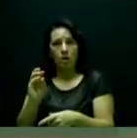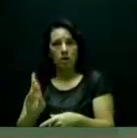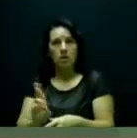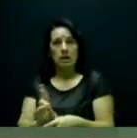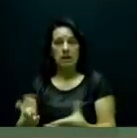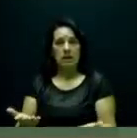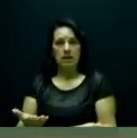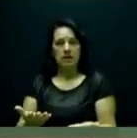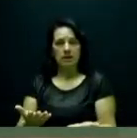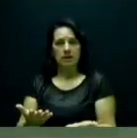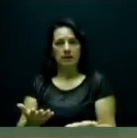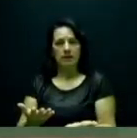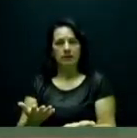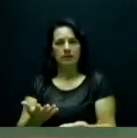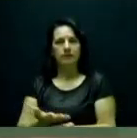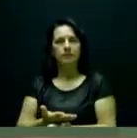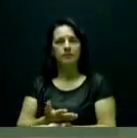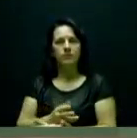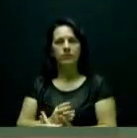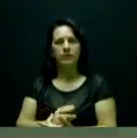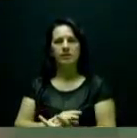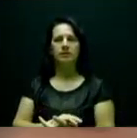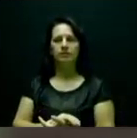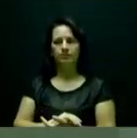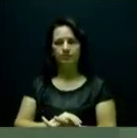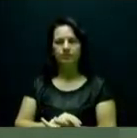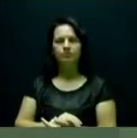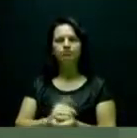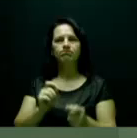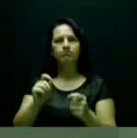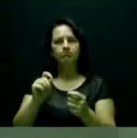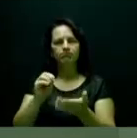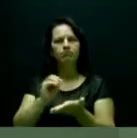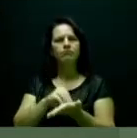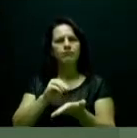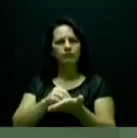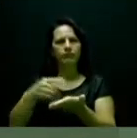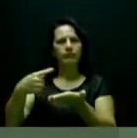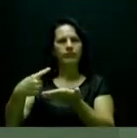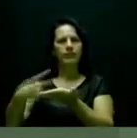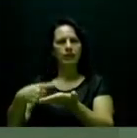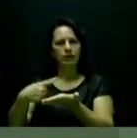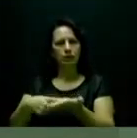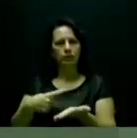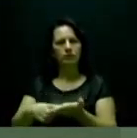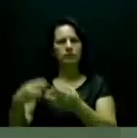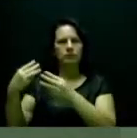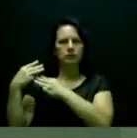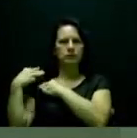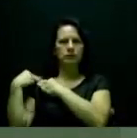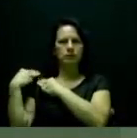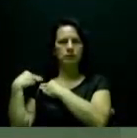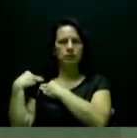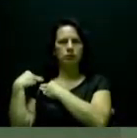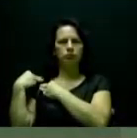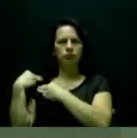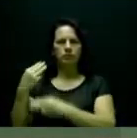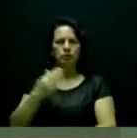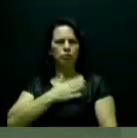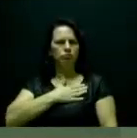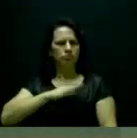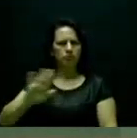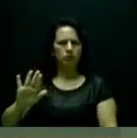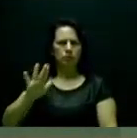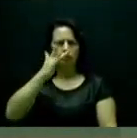R$ 400. É a marca da negligência, né? A marca da incompetência. A marca de quem governa de costas, quem não gosta de gente.